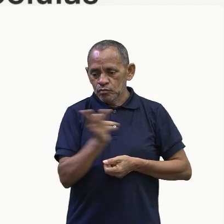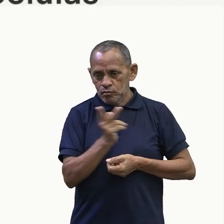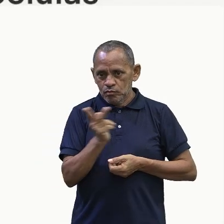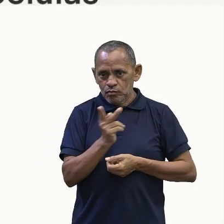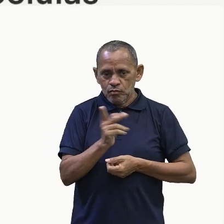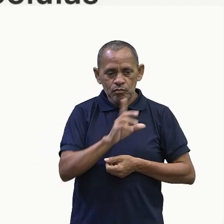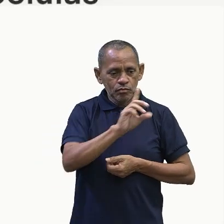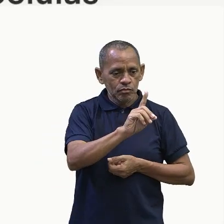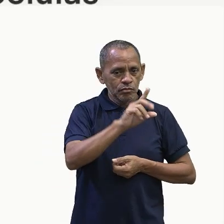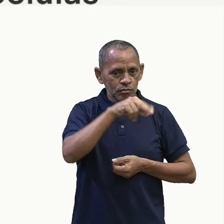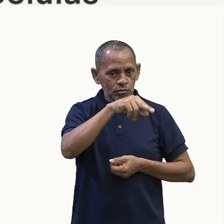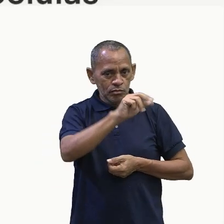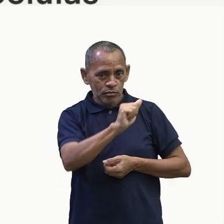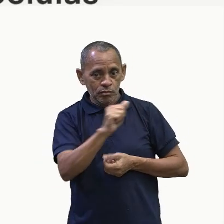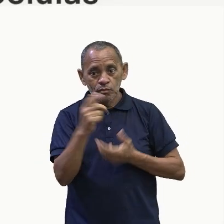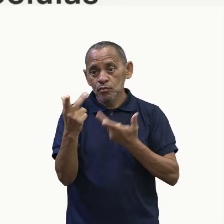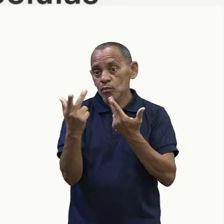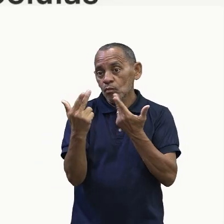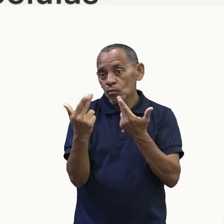DNAs iguais,